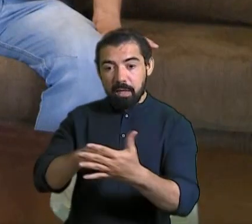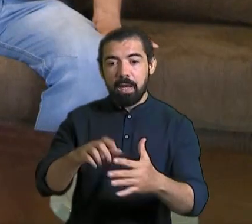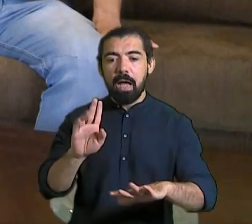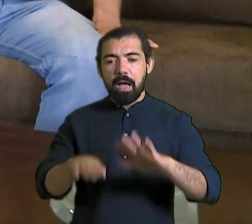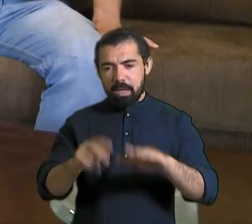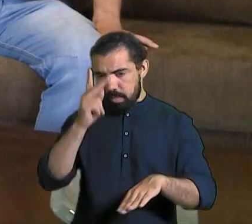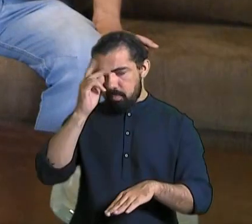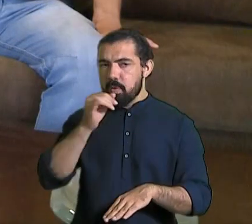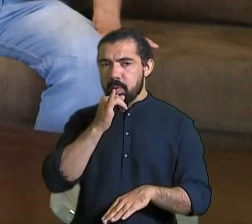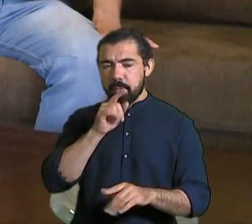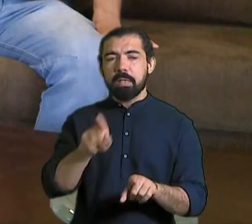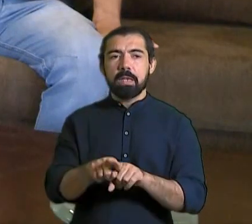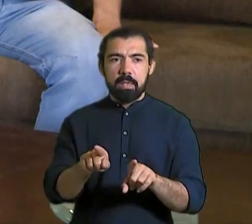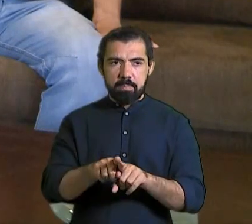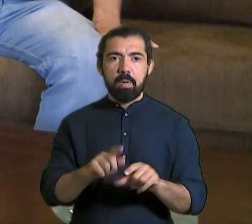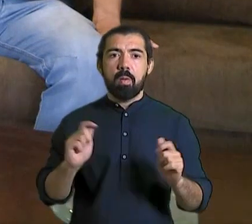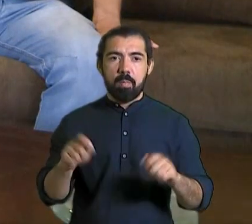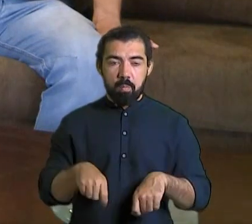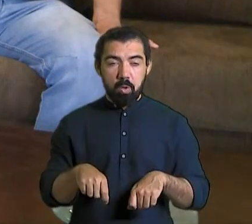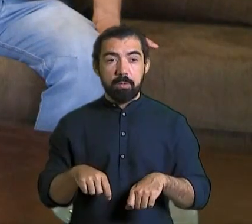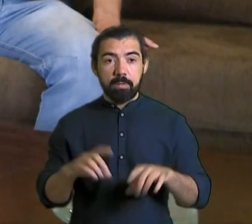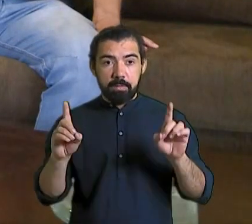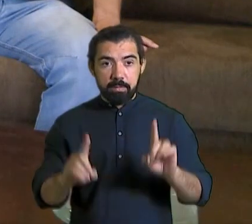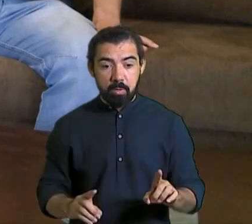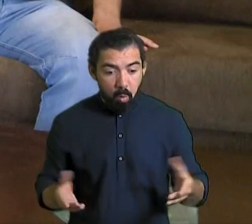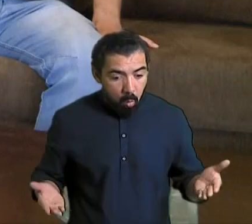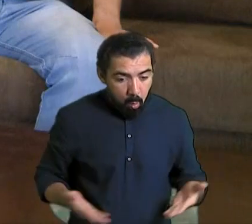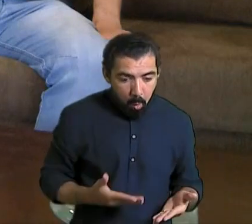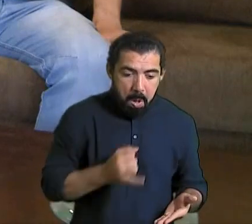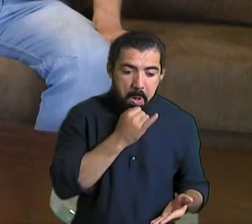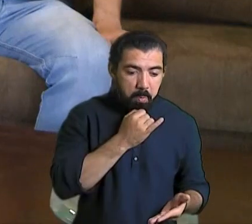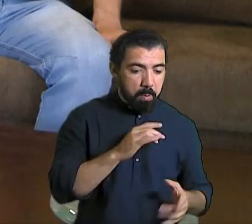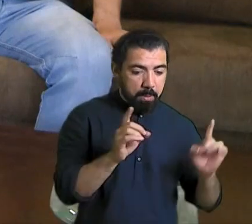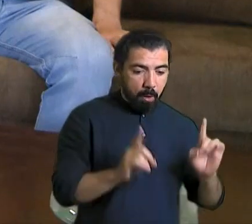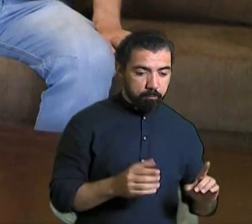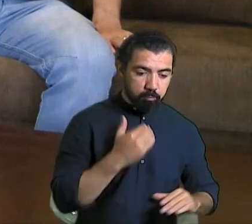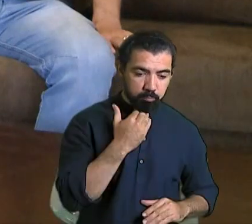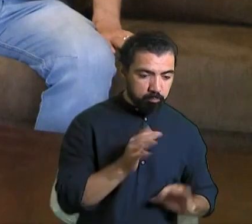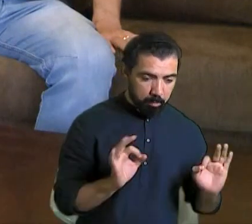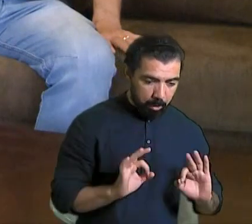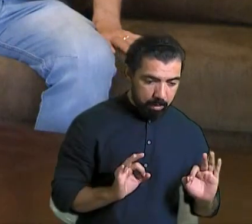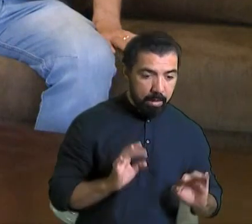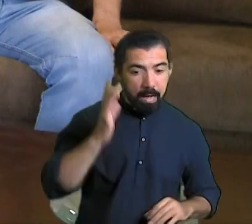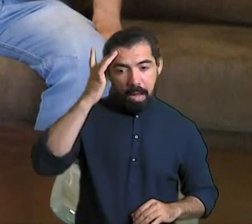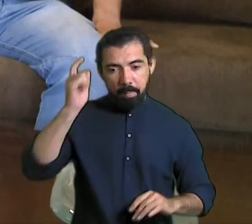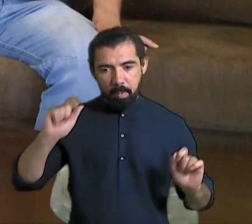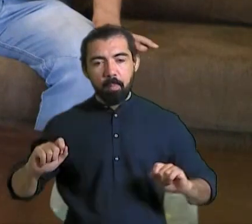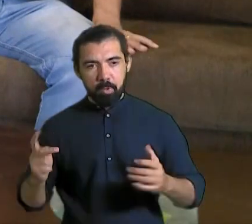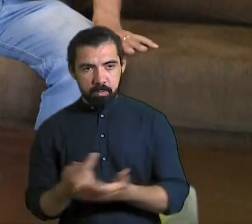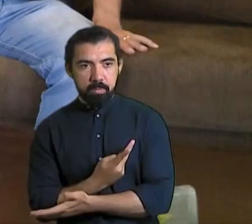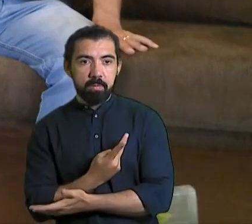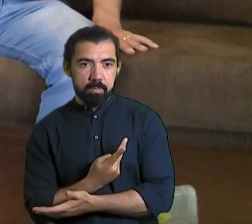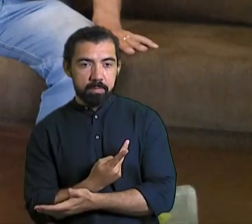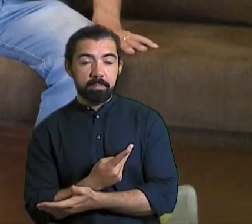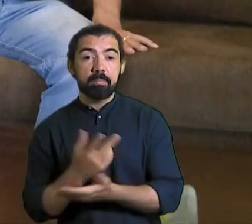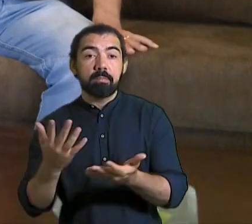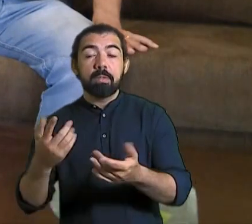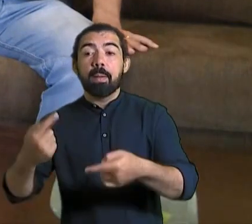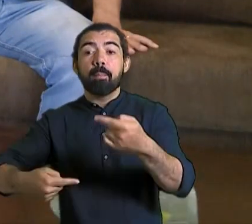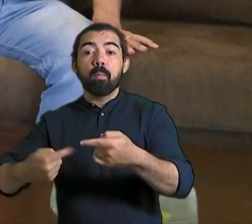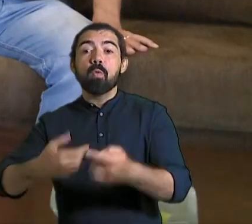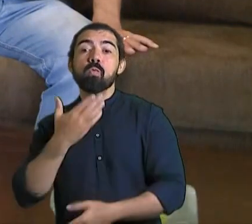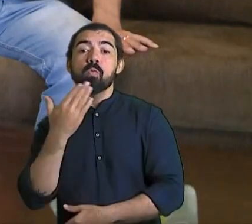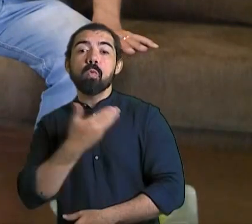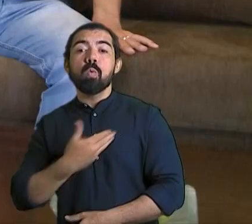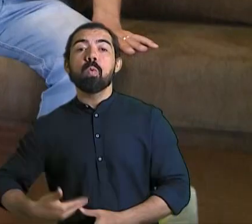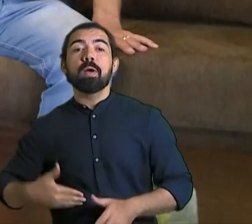aí que hoje a pessoa pode não ser deficiente, amanhã ninguém sabe. Então, esse é um público que tende a aumentar. Nós temos aí o crescente aumento